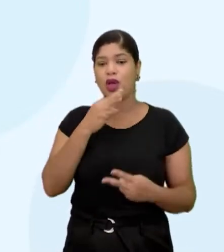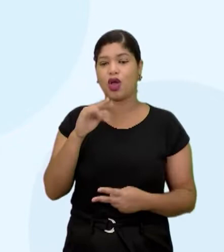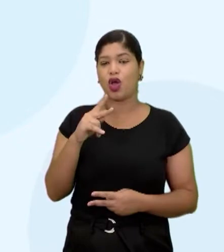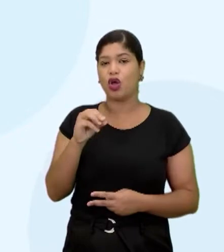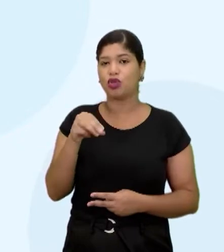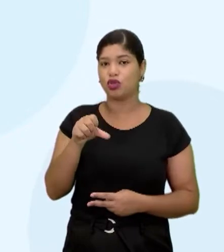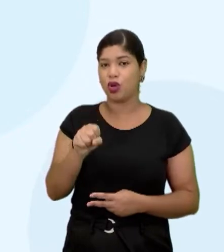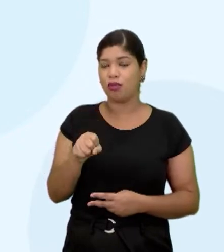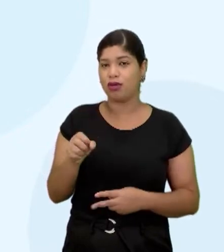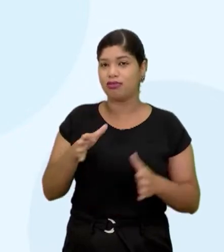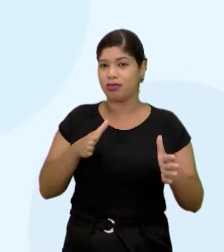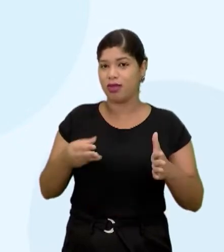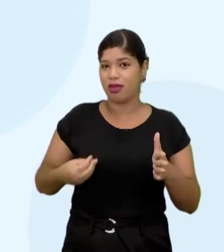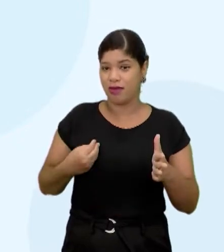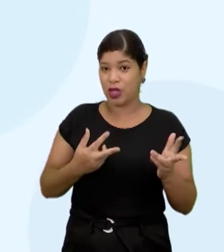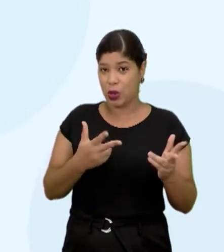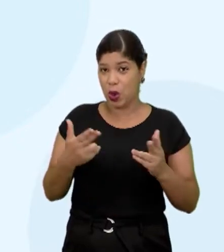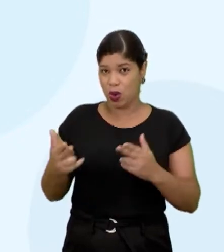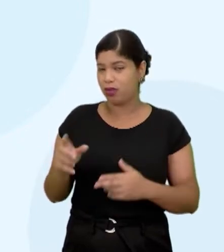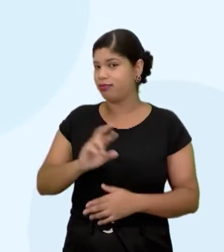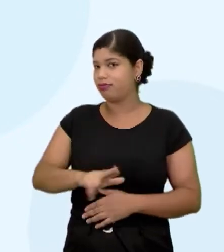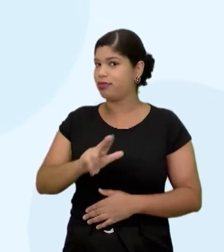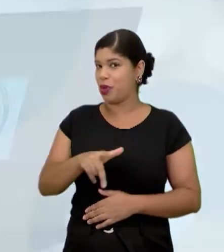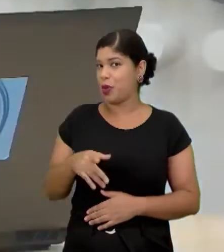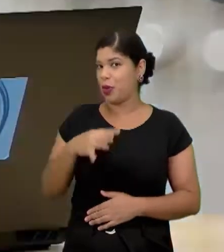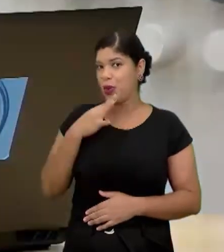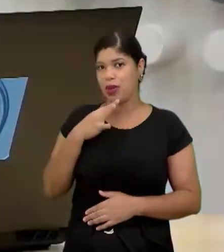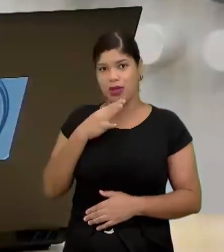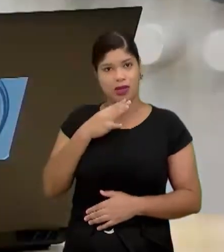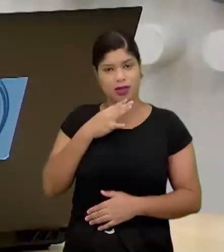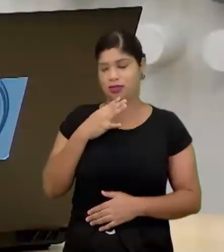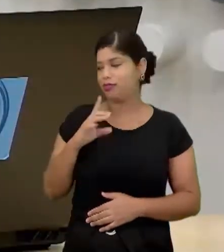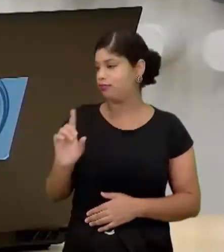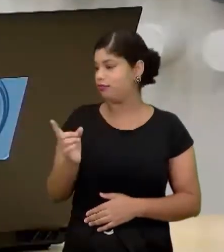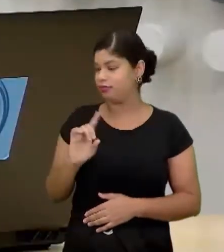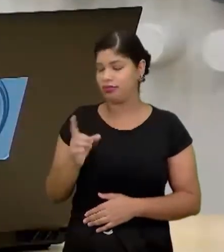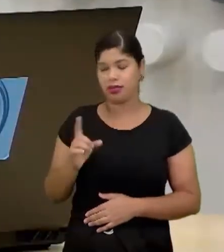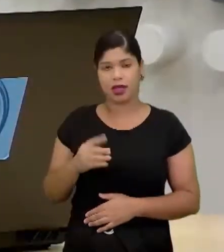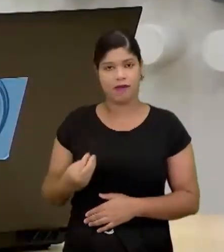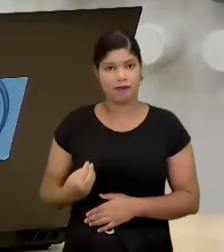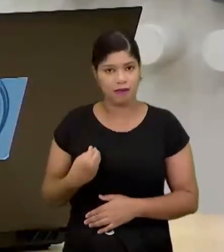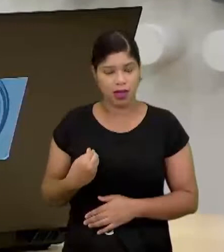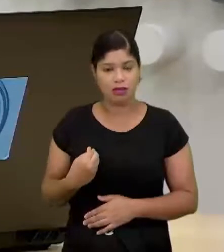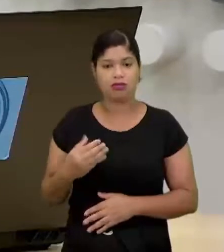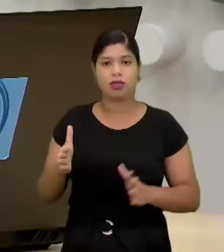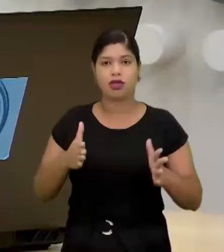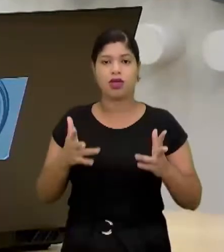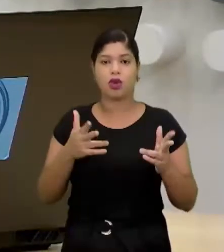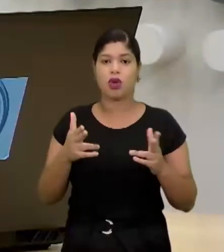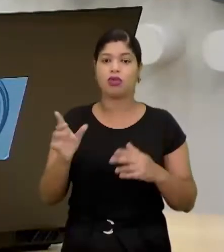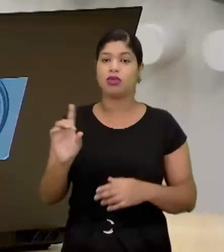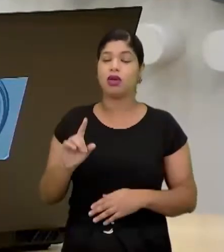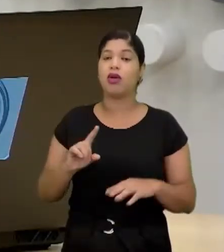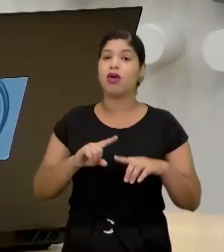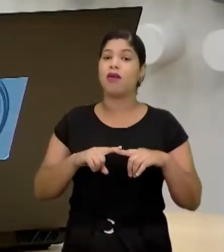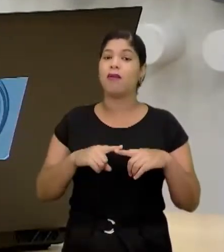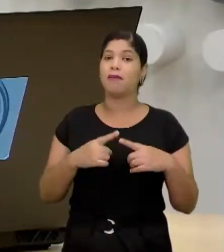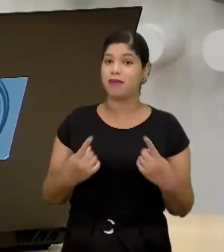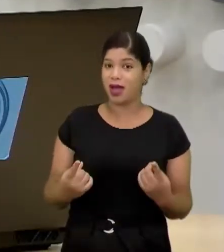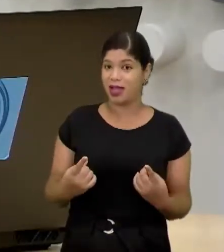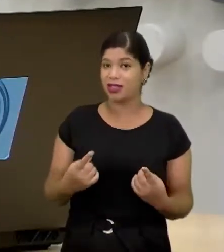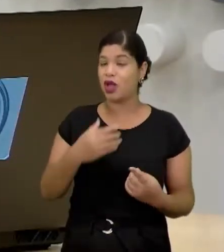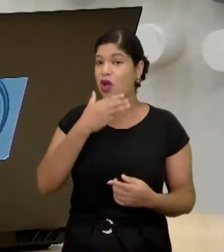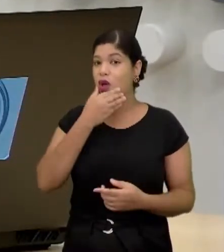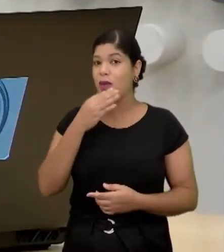são contemporâneos Tá certo eles não se conheceram eles não viveram ao mesmo tempo mas Russo foi eleitor